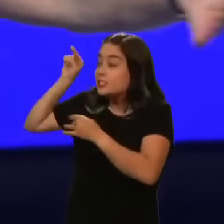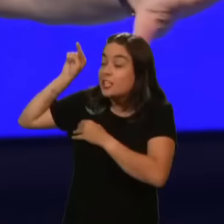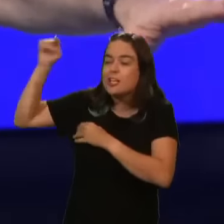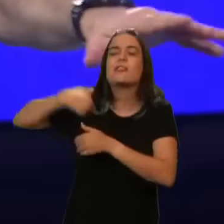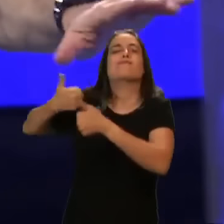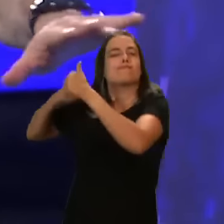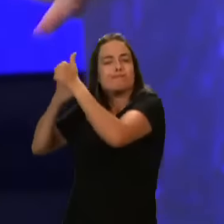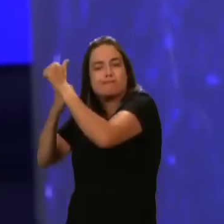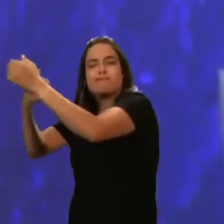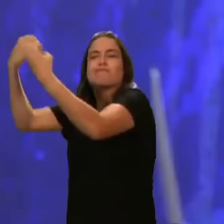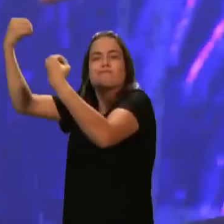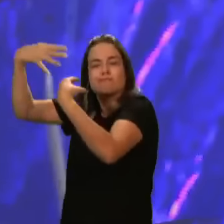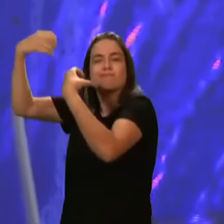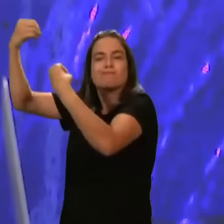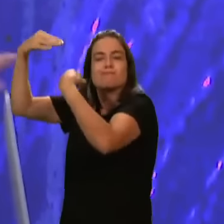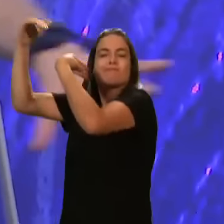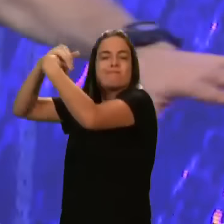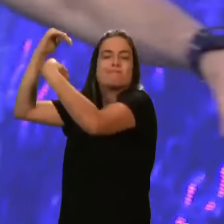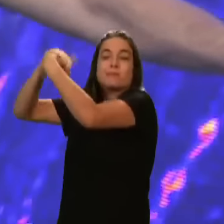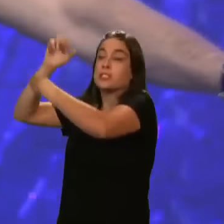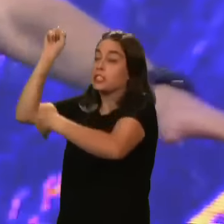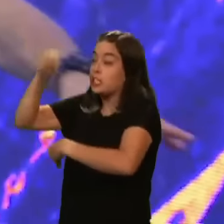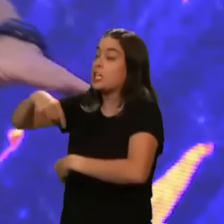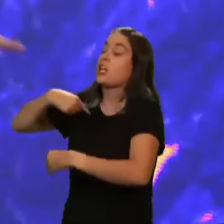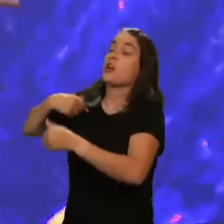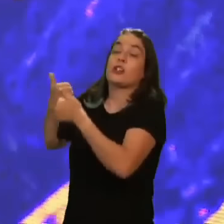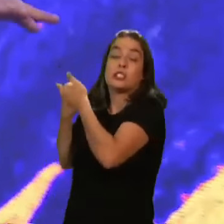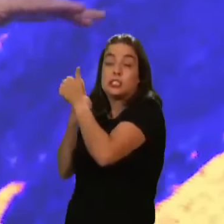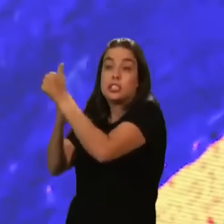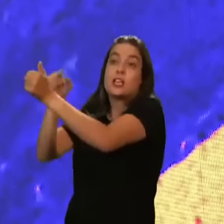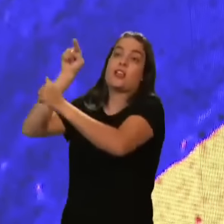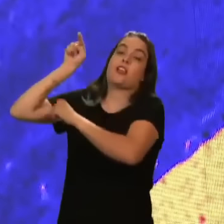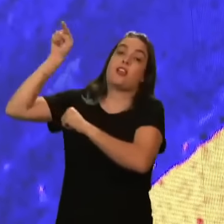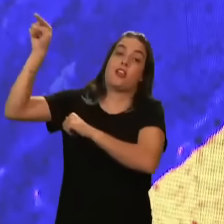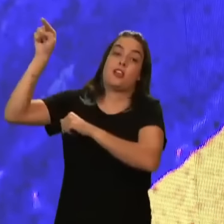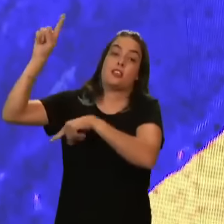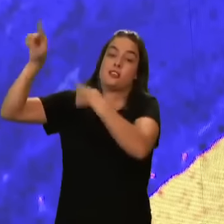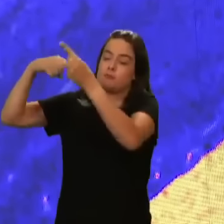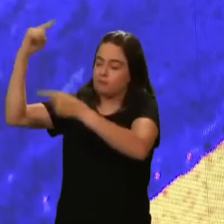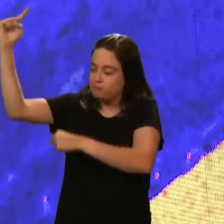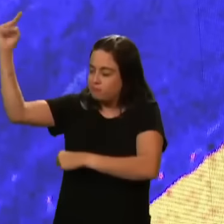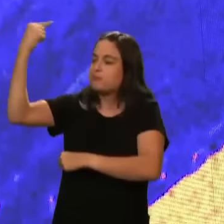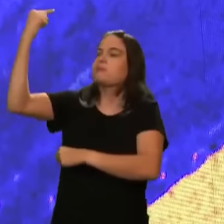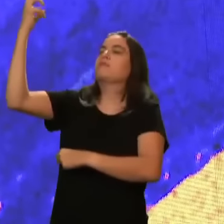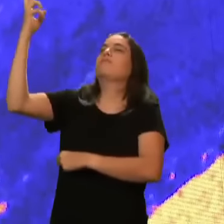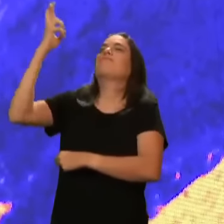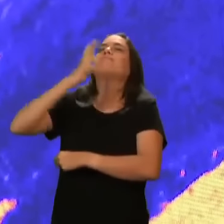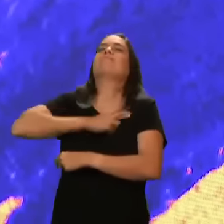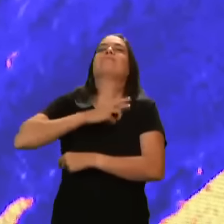Ele está me guiando, e eu vou junto com Ele, e eu sei que uma hora Ele vai parar e me atender.